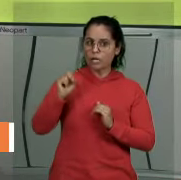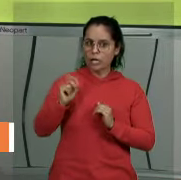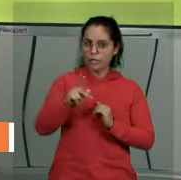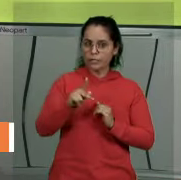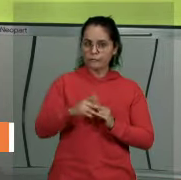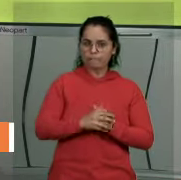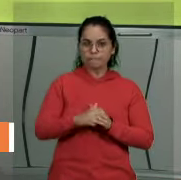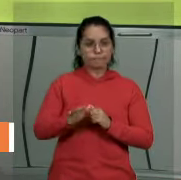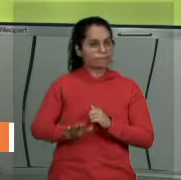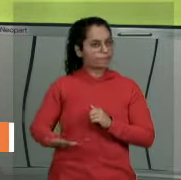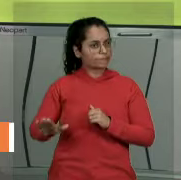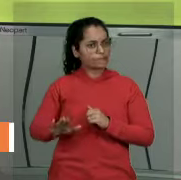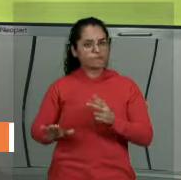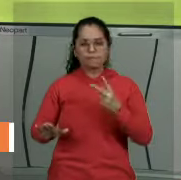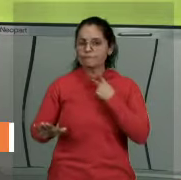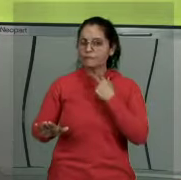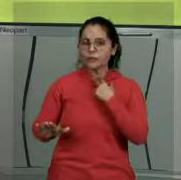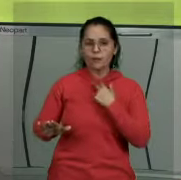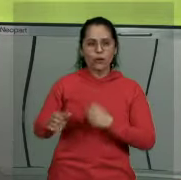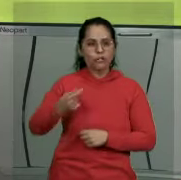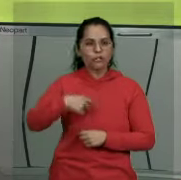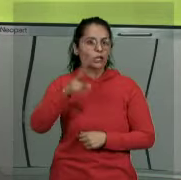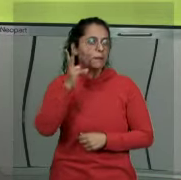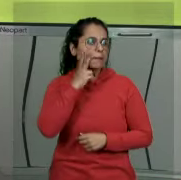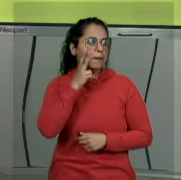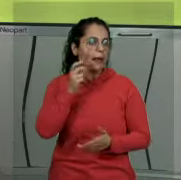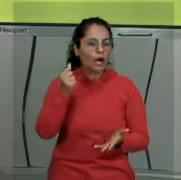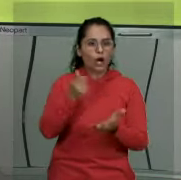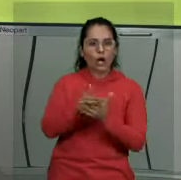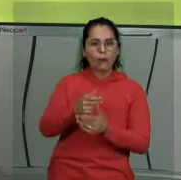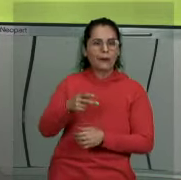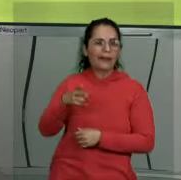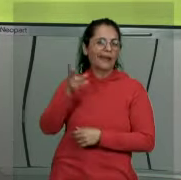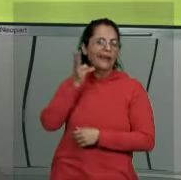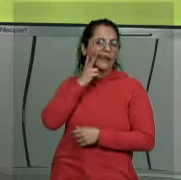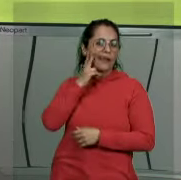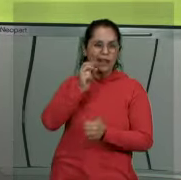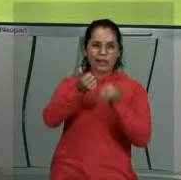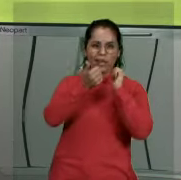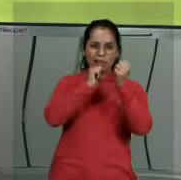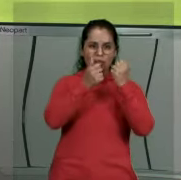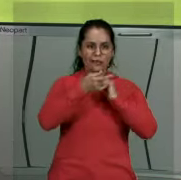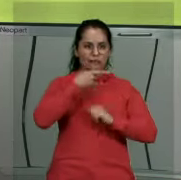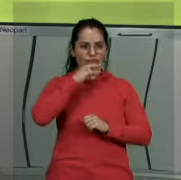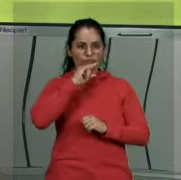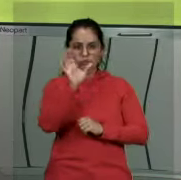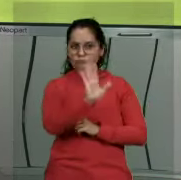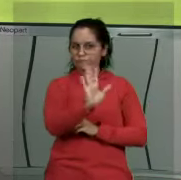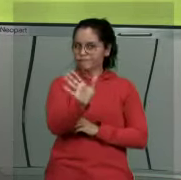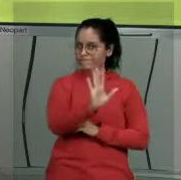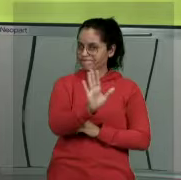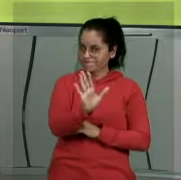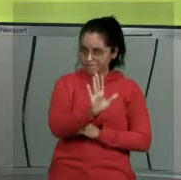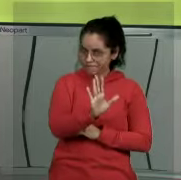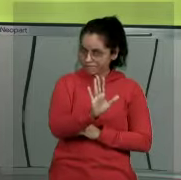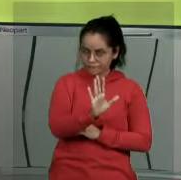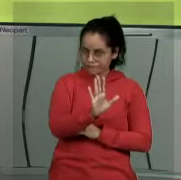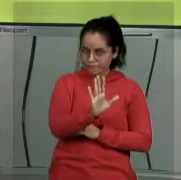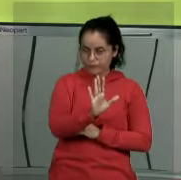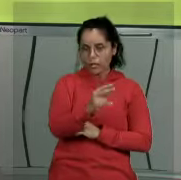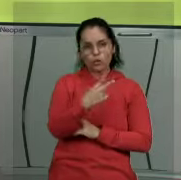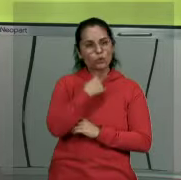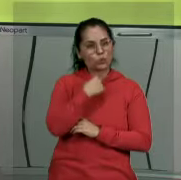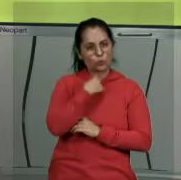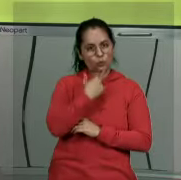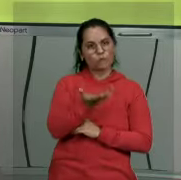anos. Criança não vai em bar comprar cerveja e outras bebidas, não. Não é permitido